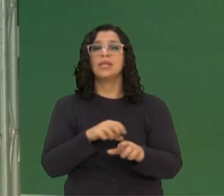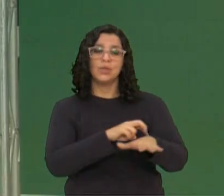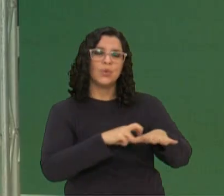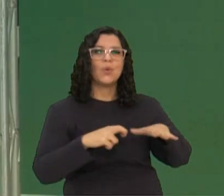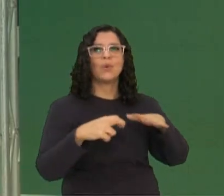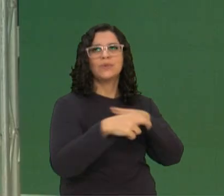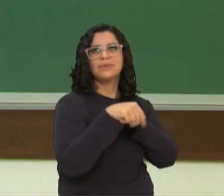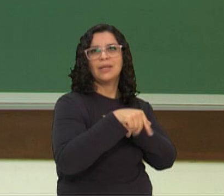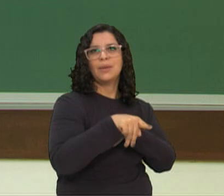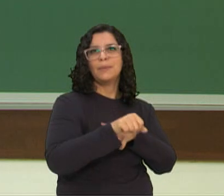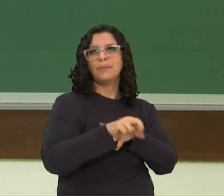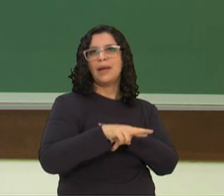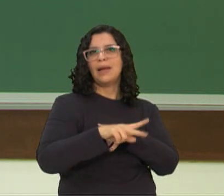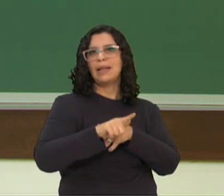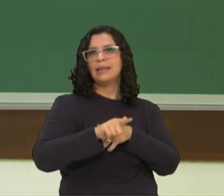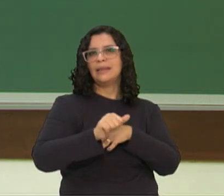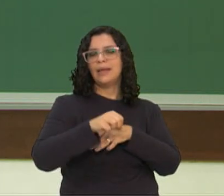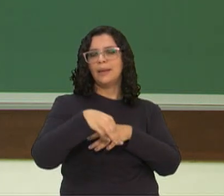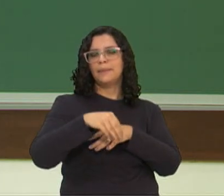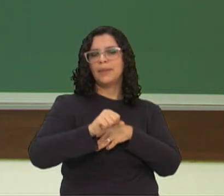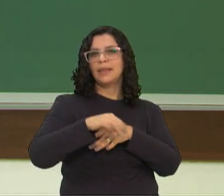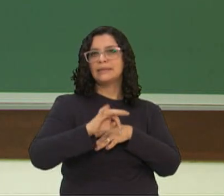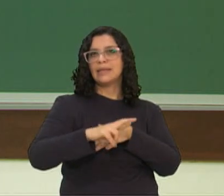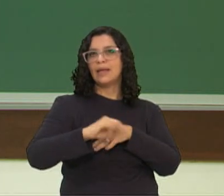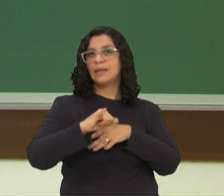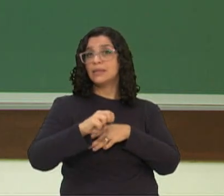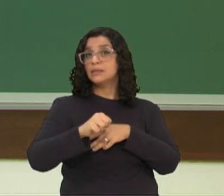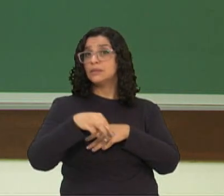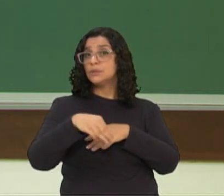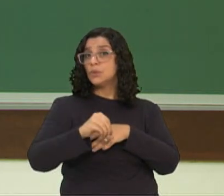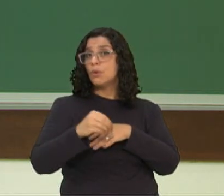parlamentarista. Compreenderam a aula de hoje? Fiquem-se à